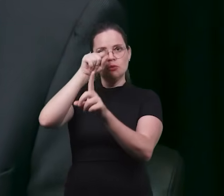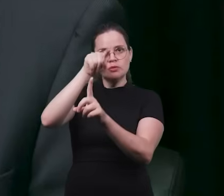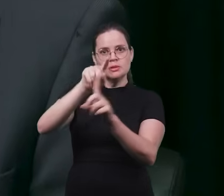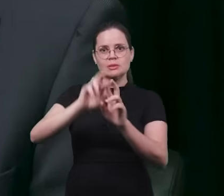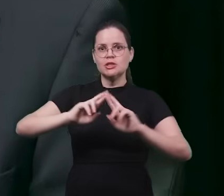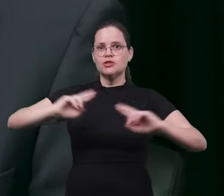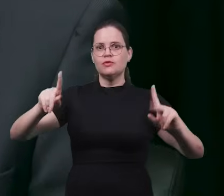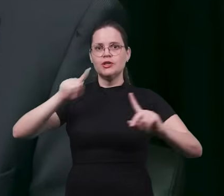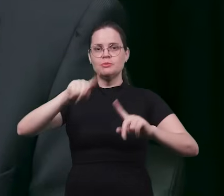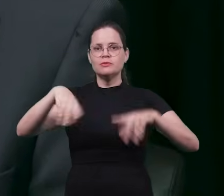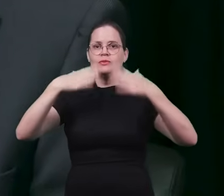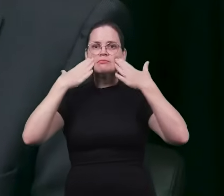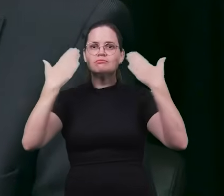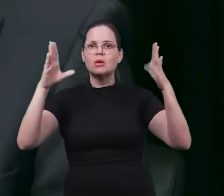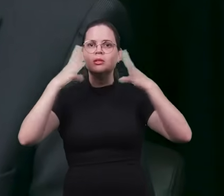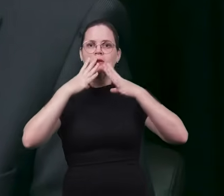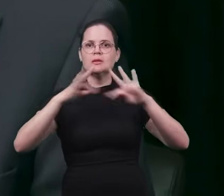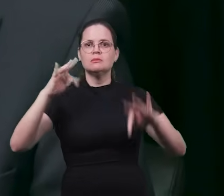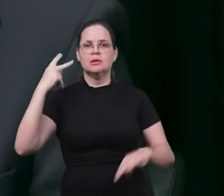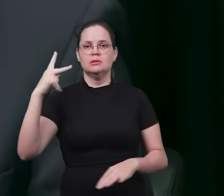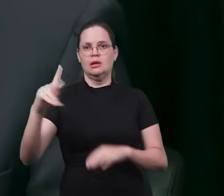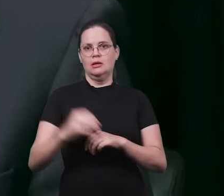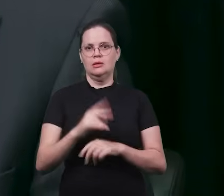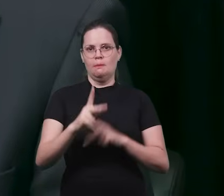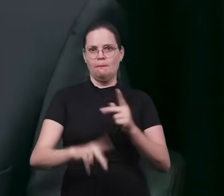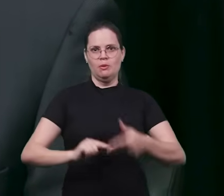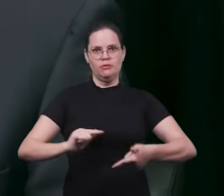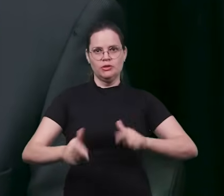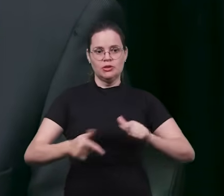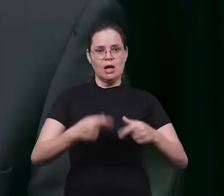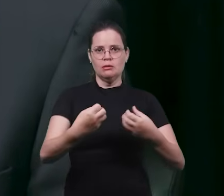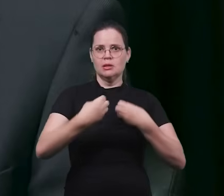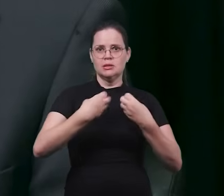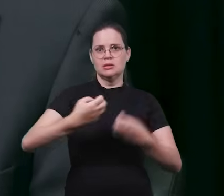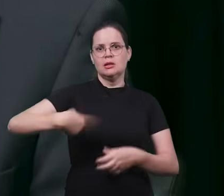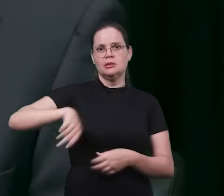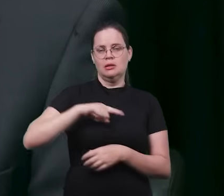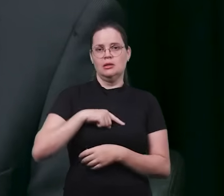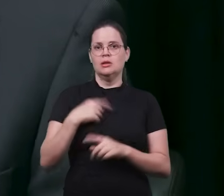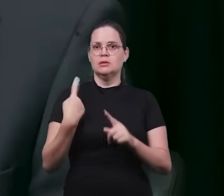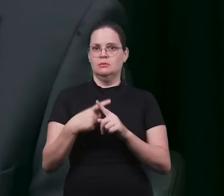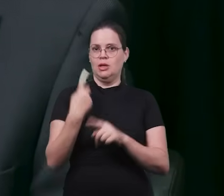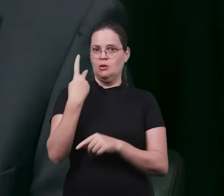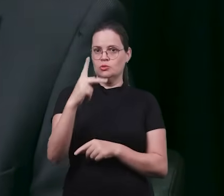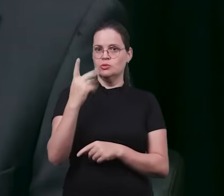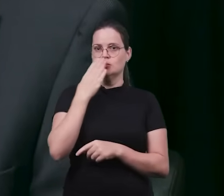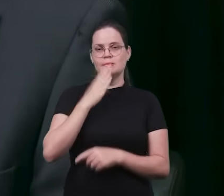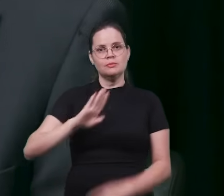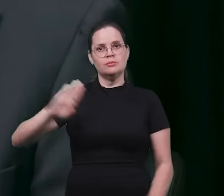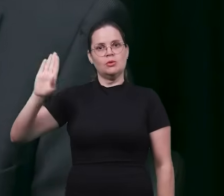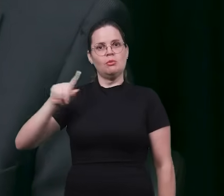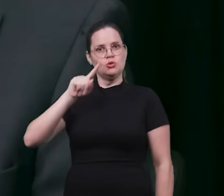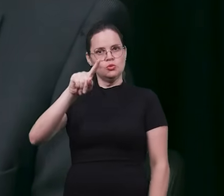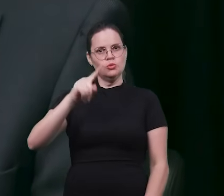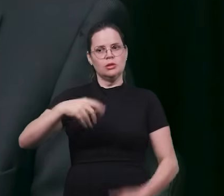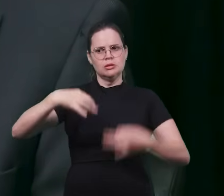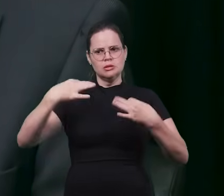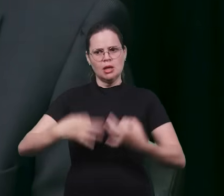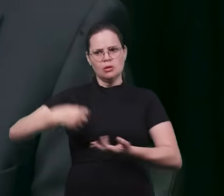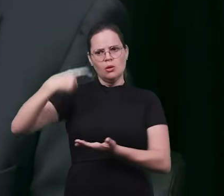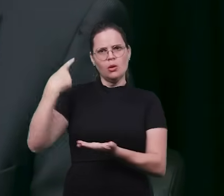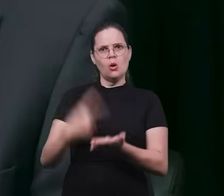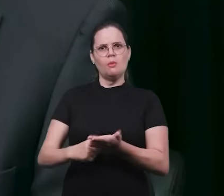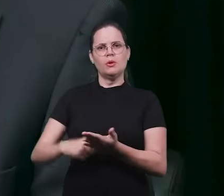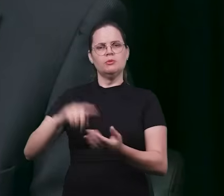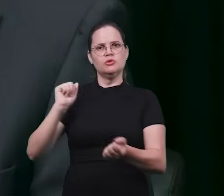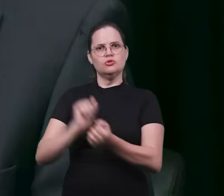diferente. Nós precisamos de ter isso. O povo de Israel, Deus estava ensinando isso ao povo de Israel. A sua palavra, o seu voto, aquilo que você